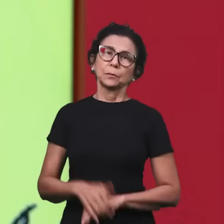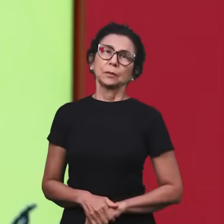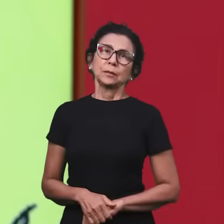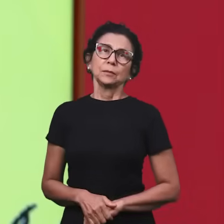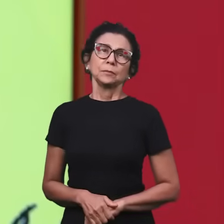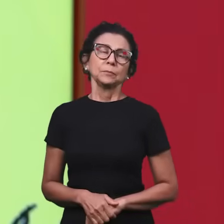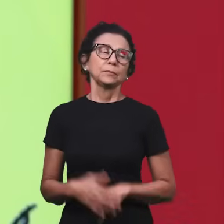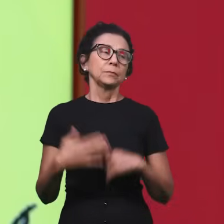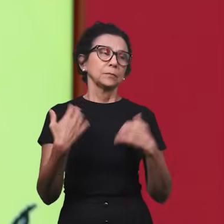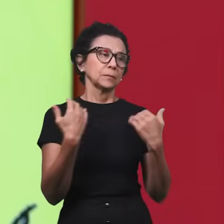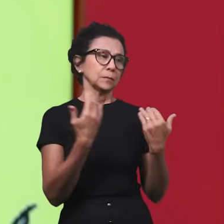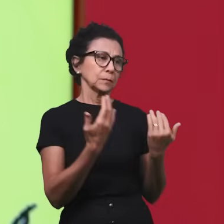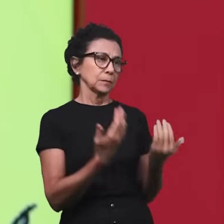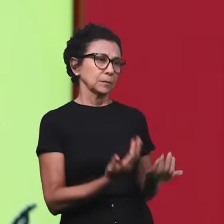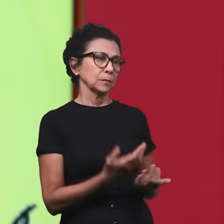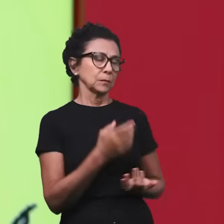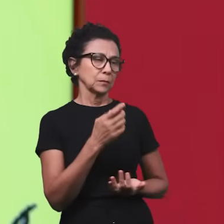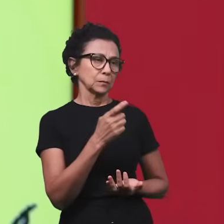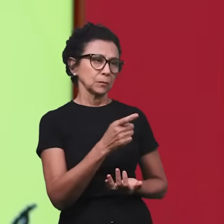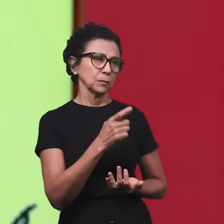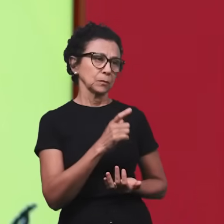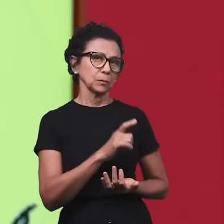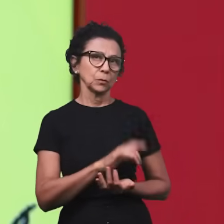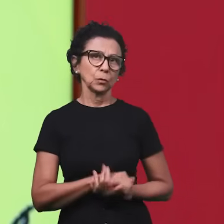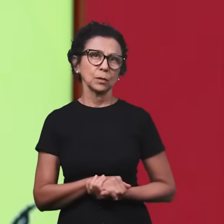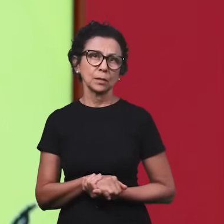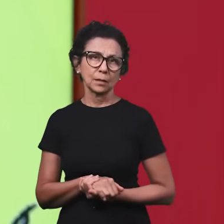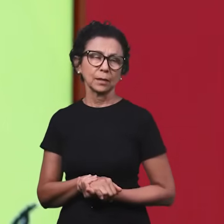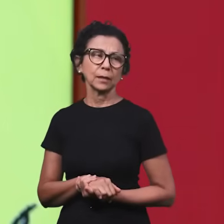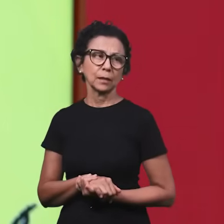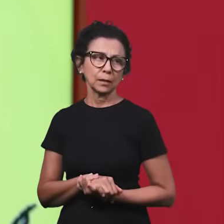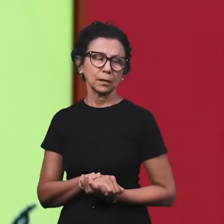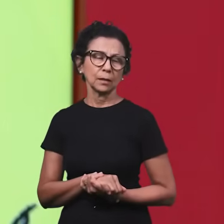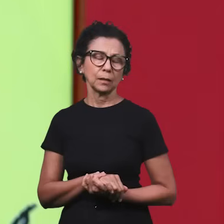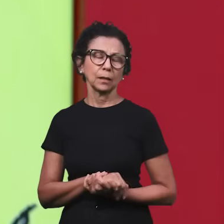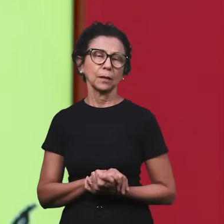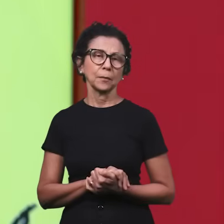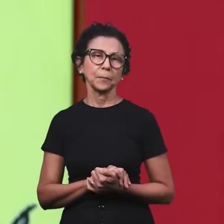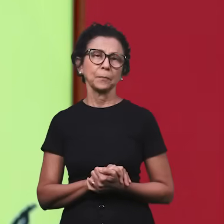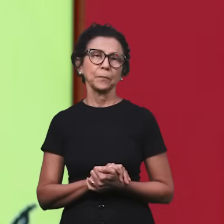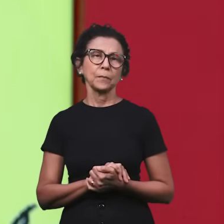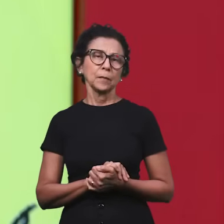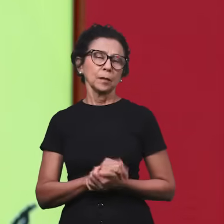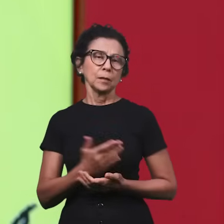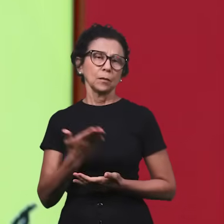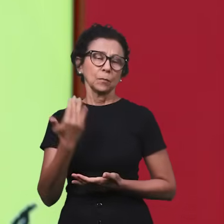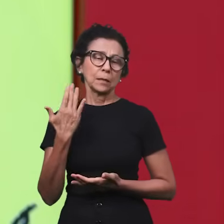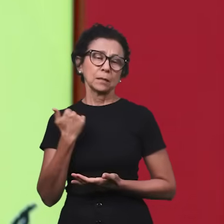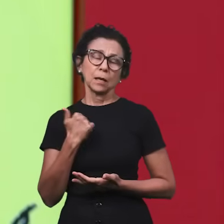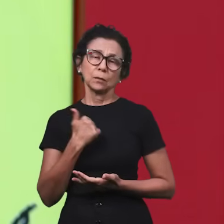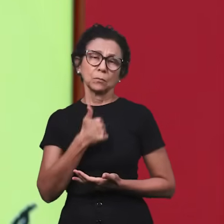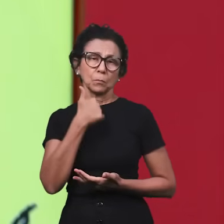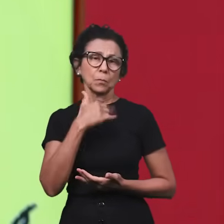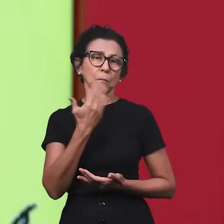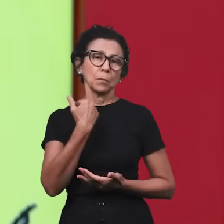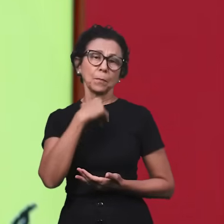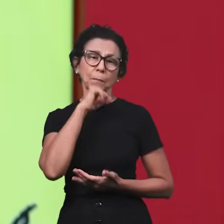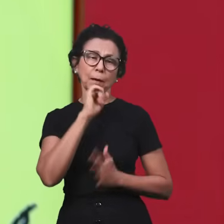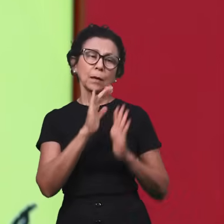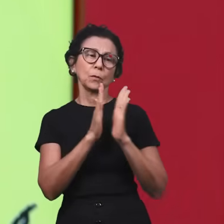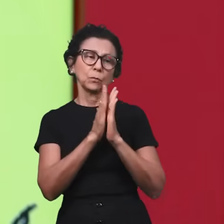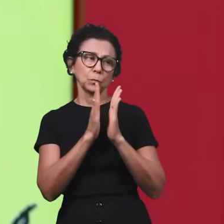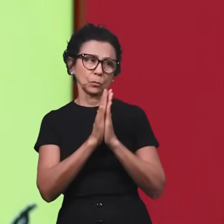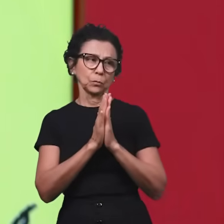caminhada ao longo da vida. Então, sem dúvida, você é uma resposta da oração do pastor Osias, da irmã